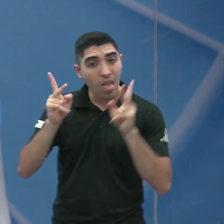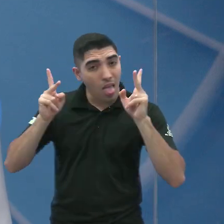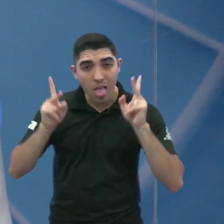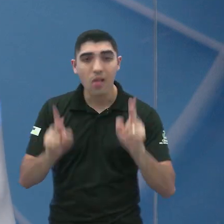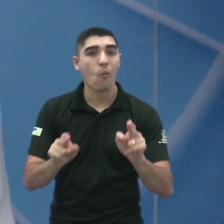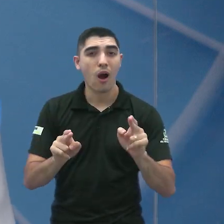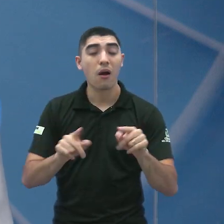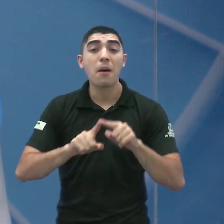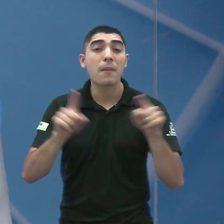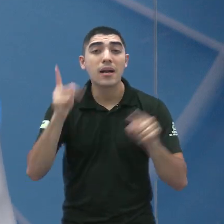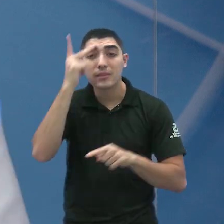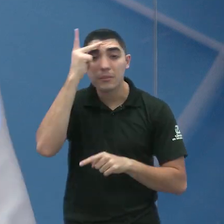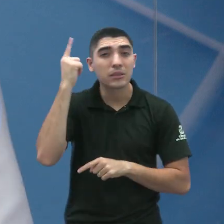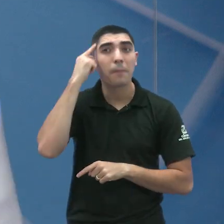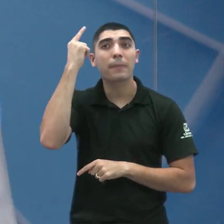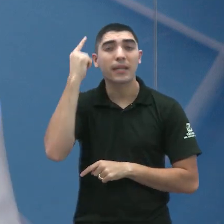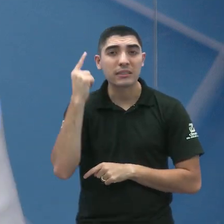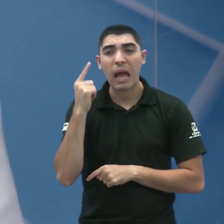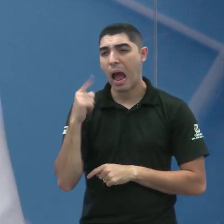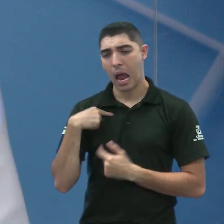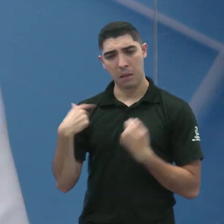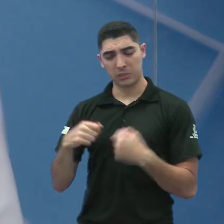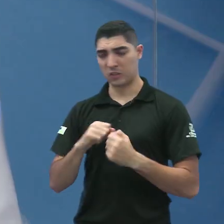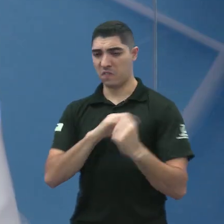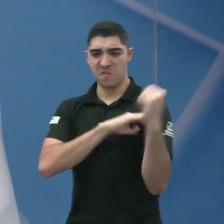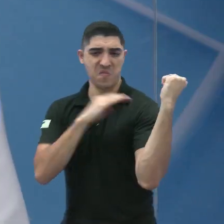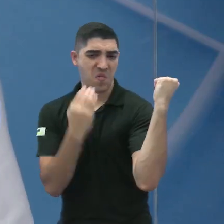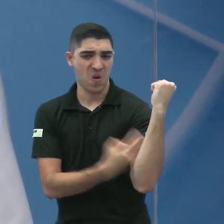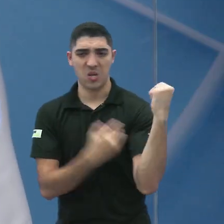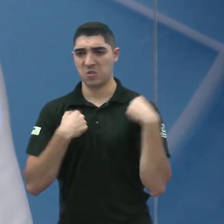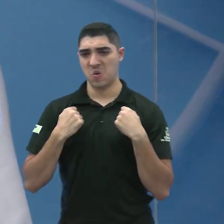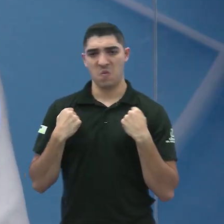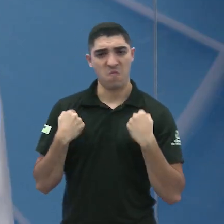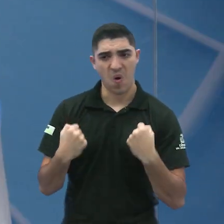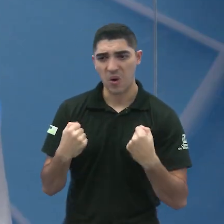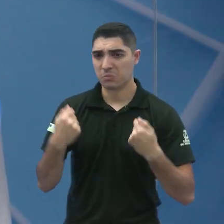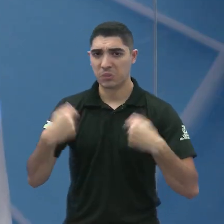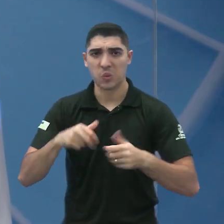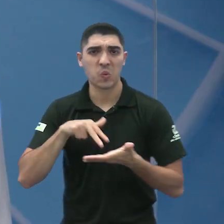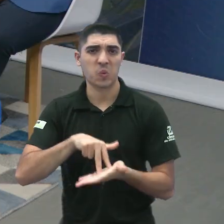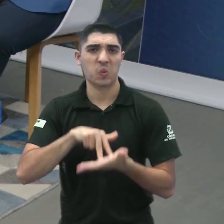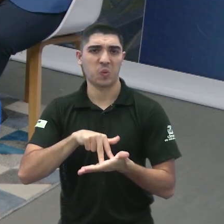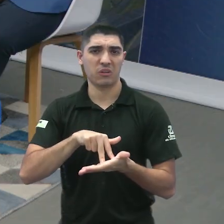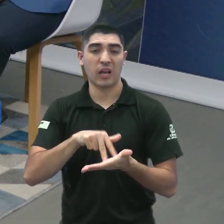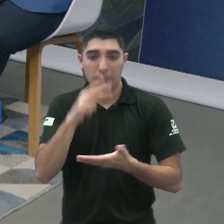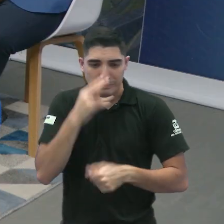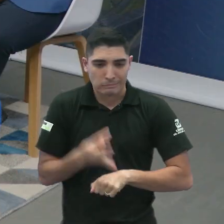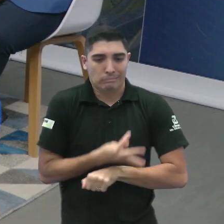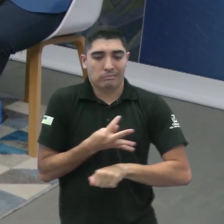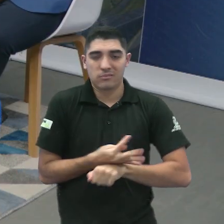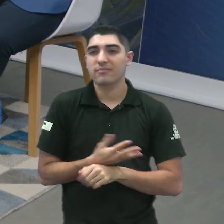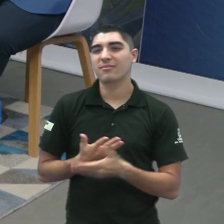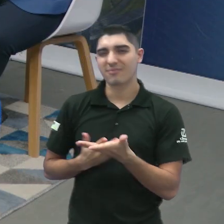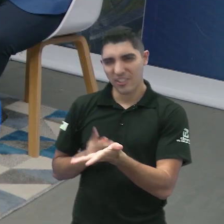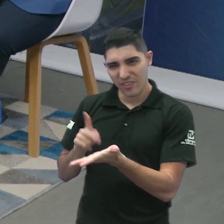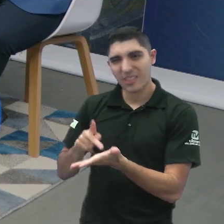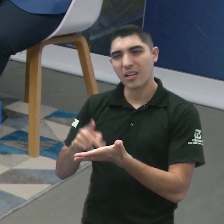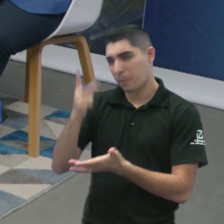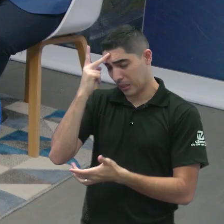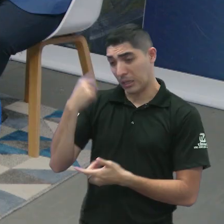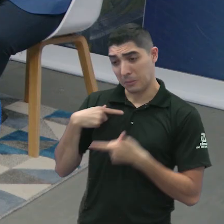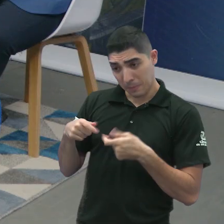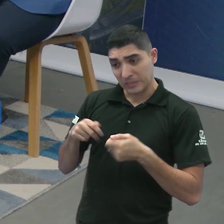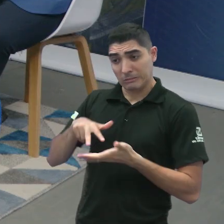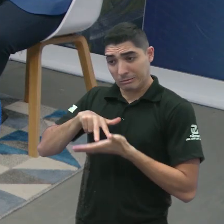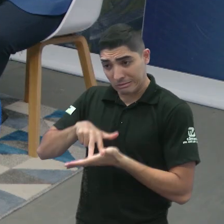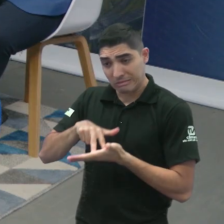né? Mas as pessoas acham que isso a gente tem que ser forte, tem que aguentar. A cultura muito, né? Exato. E falando em ser forte, a gente cita bastante sempre